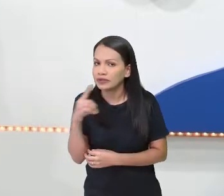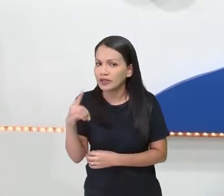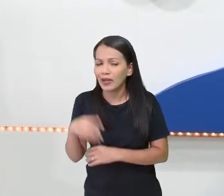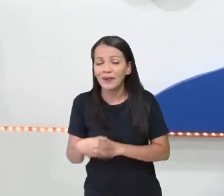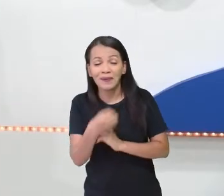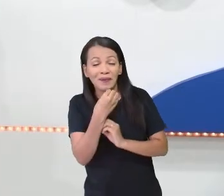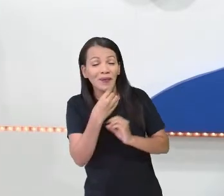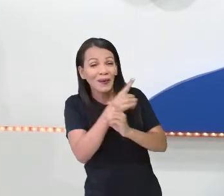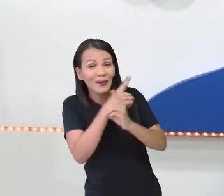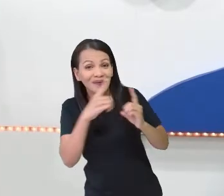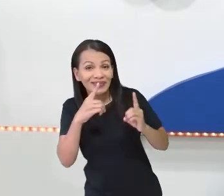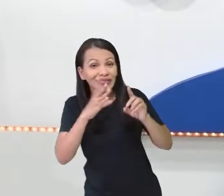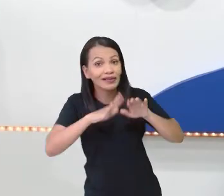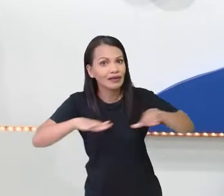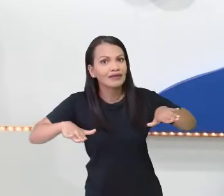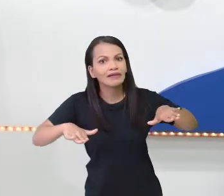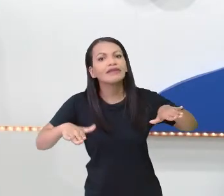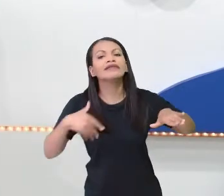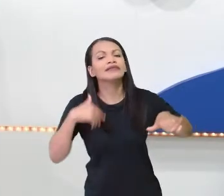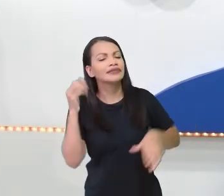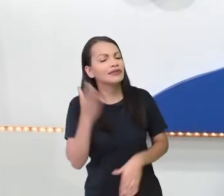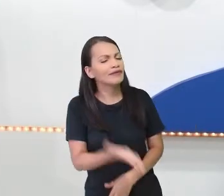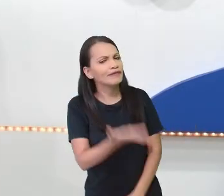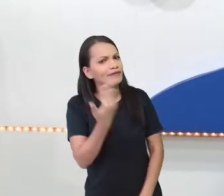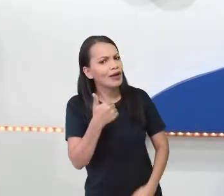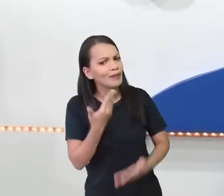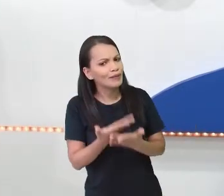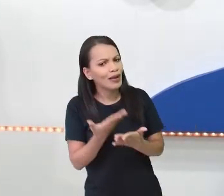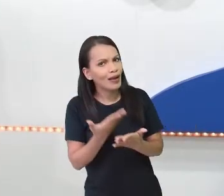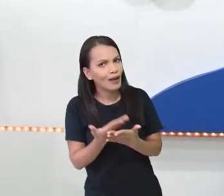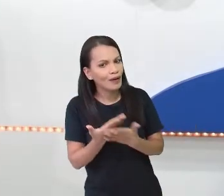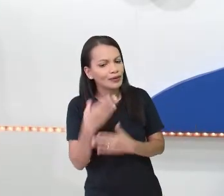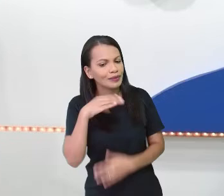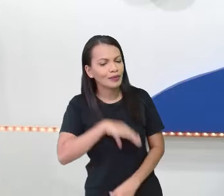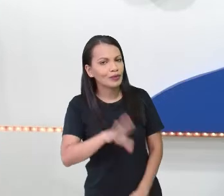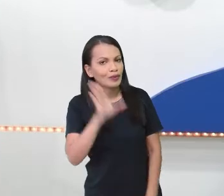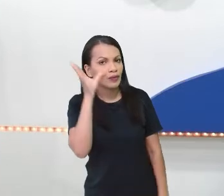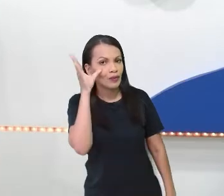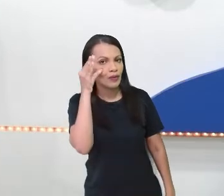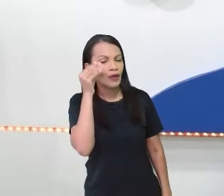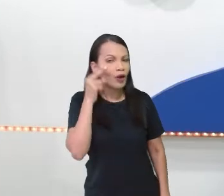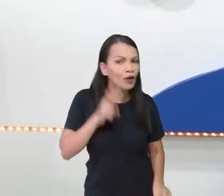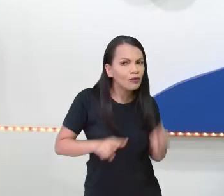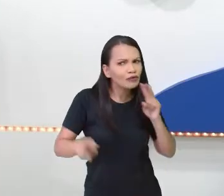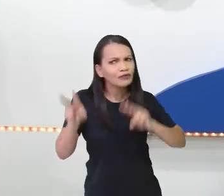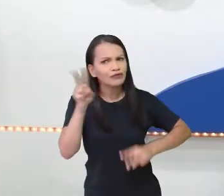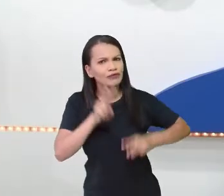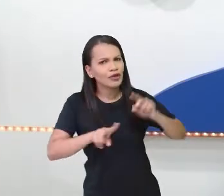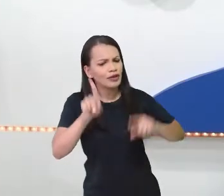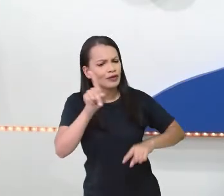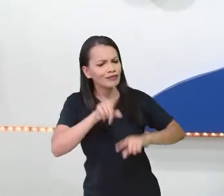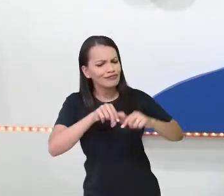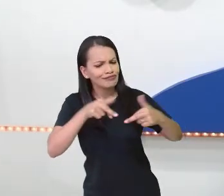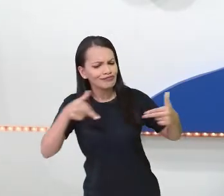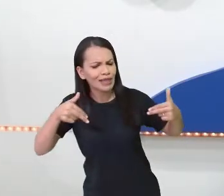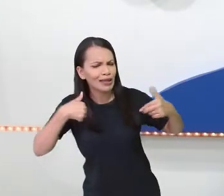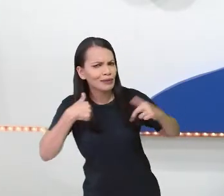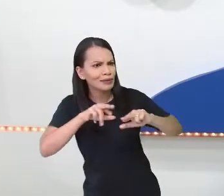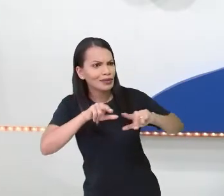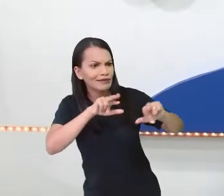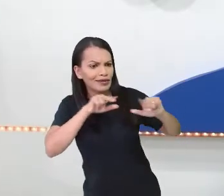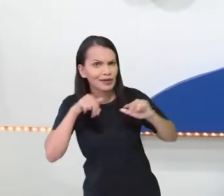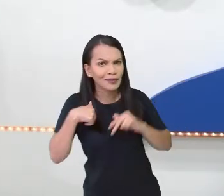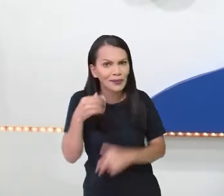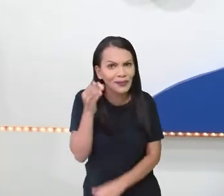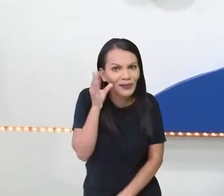Bom dia, crianças. Sim, bora para a aula de português. Estou curiosa ali, que eu estou vendo ali os materiais diferentes.